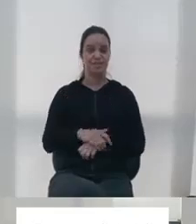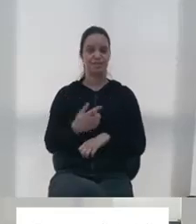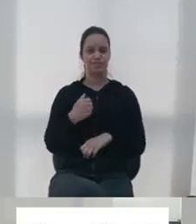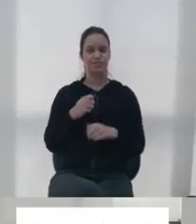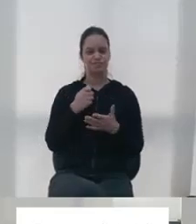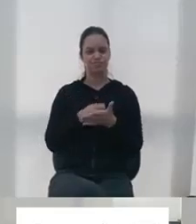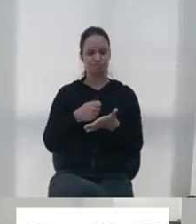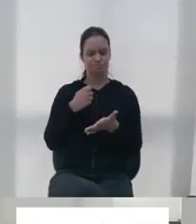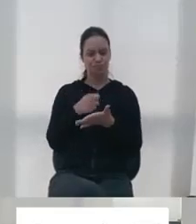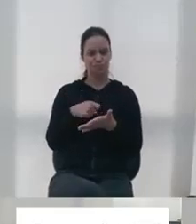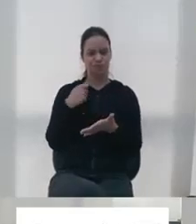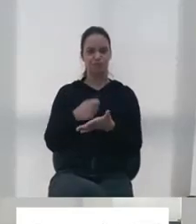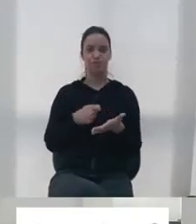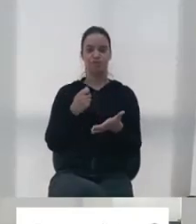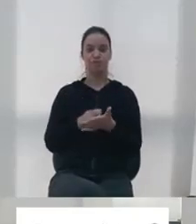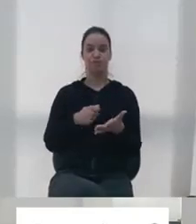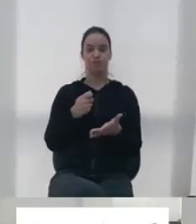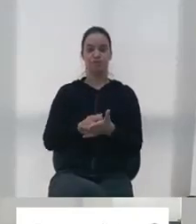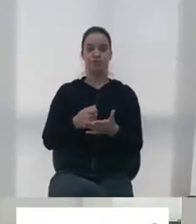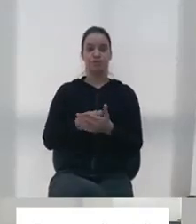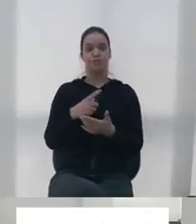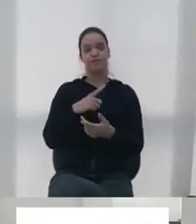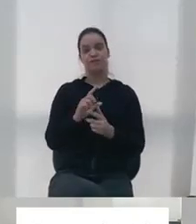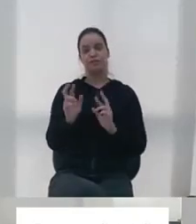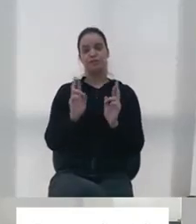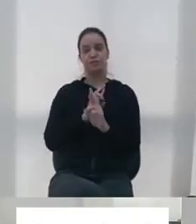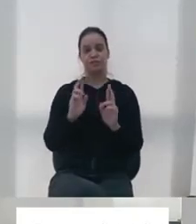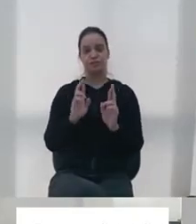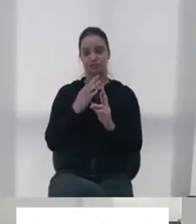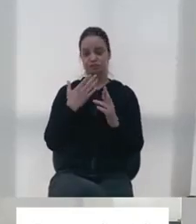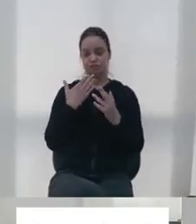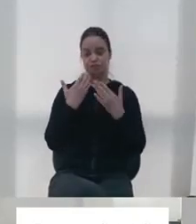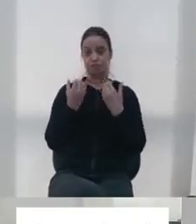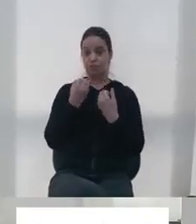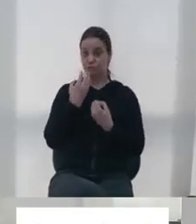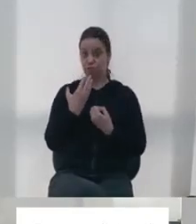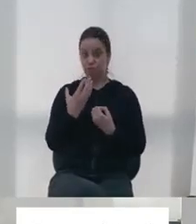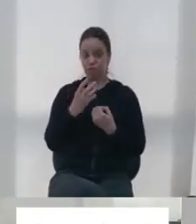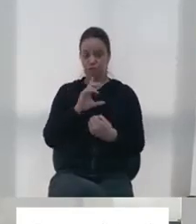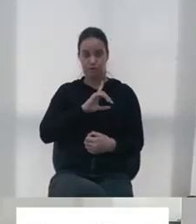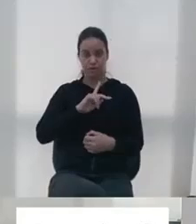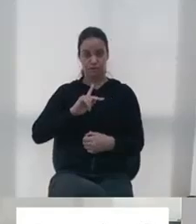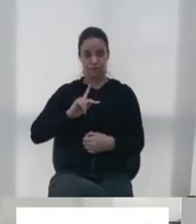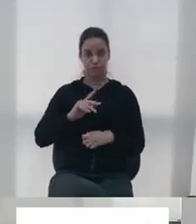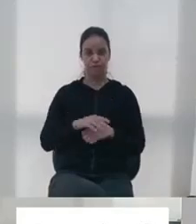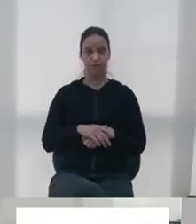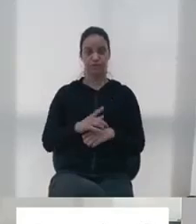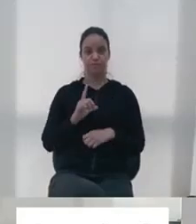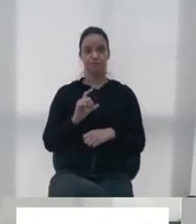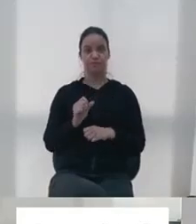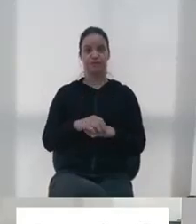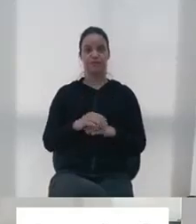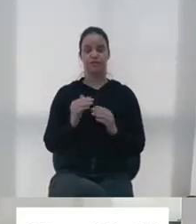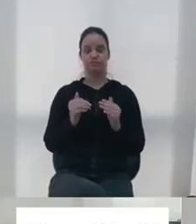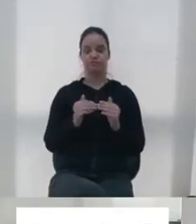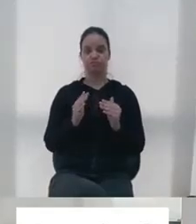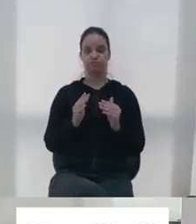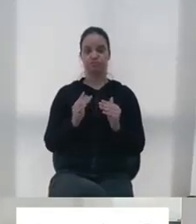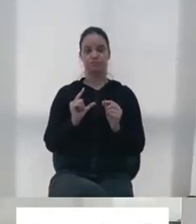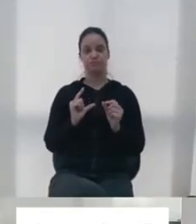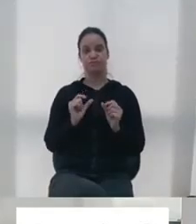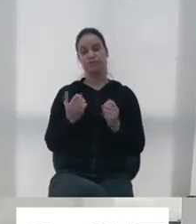a melhor forma da gente estar, né, num relacionamento cotidiano com a Defensoria é estar dialogando diretamente com a porta de entrada nos territórios.